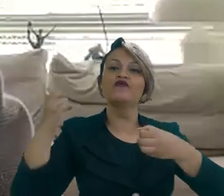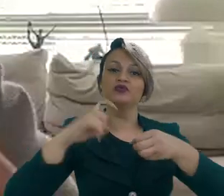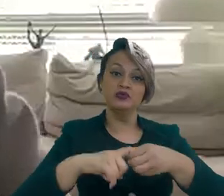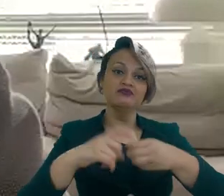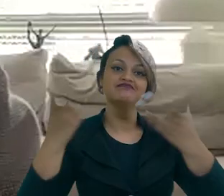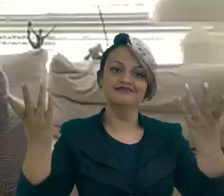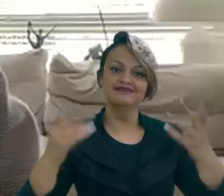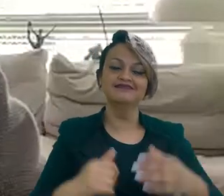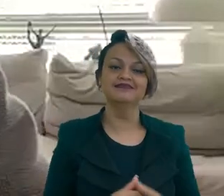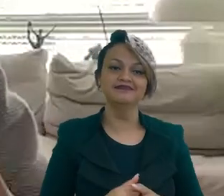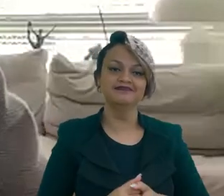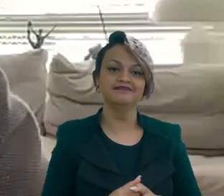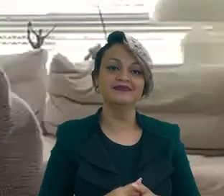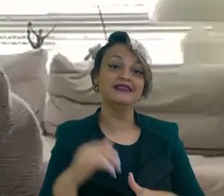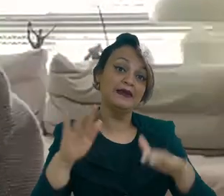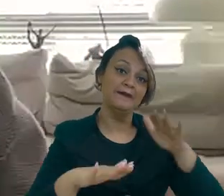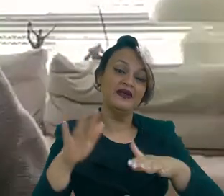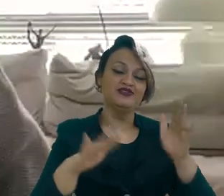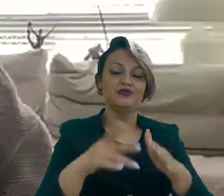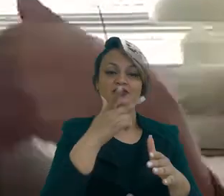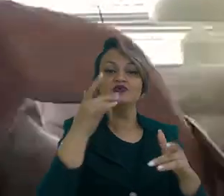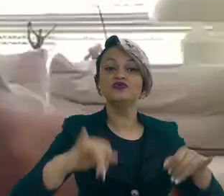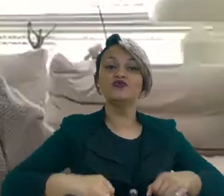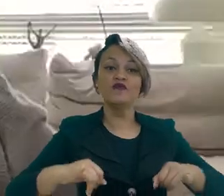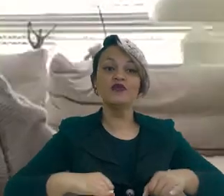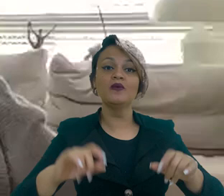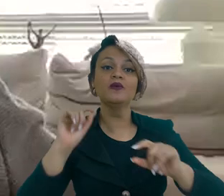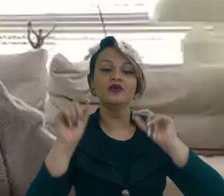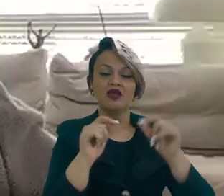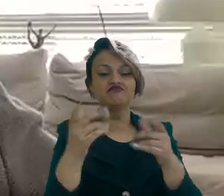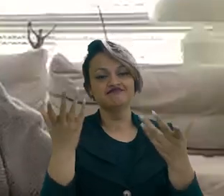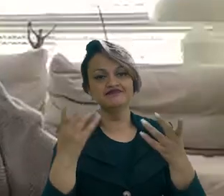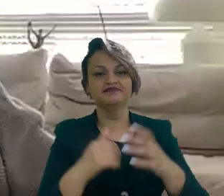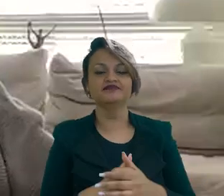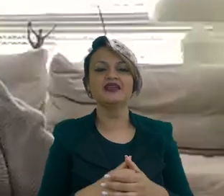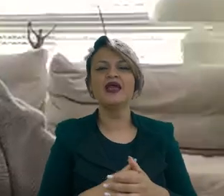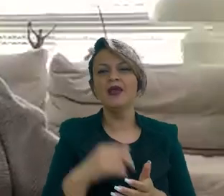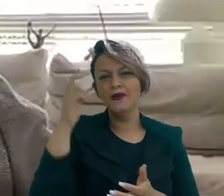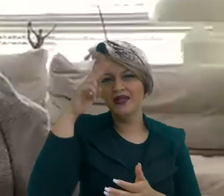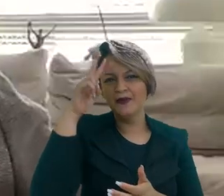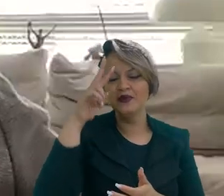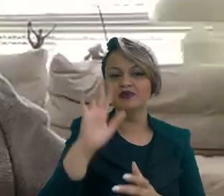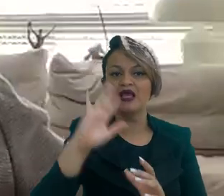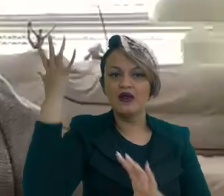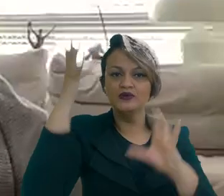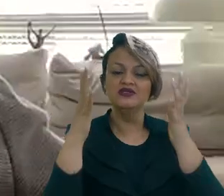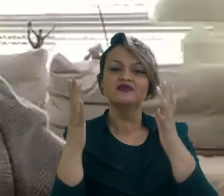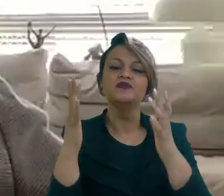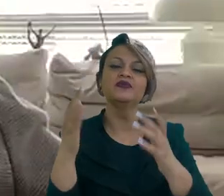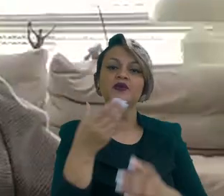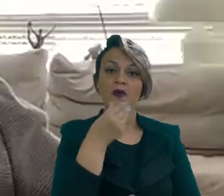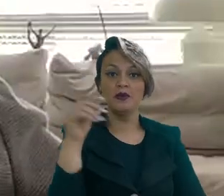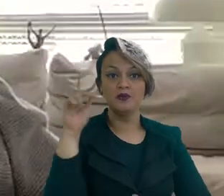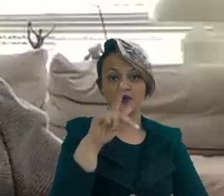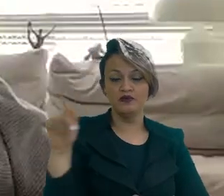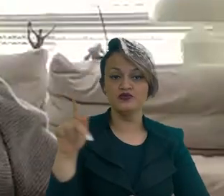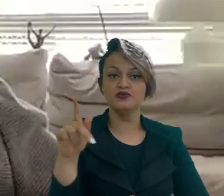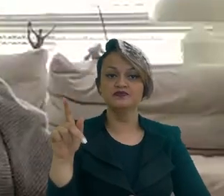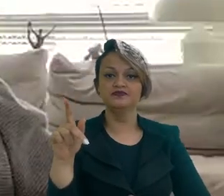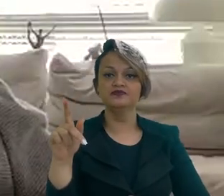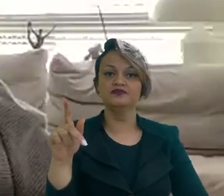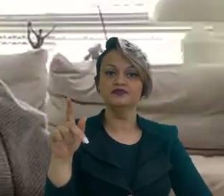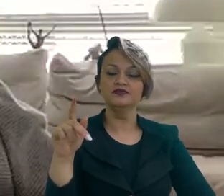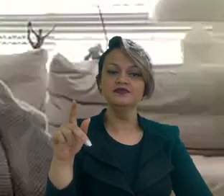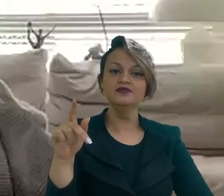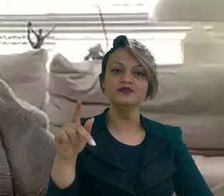a superação do dano experimentado pela vítima Eu me recordo de um caso que o